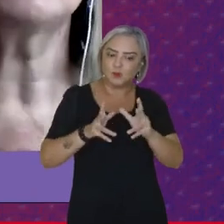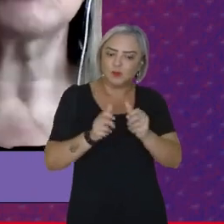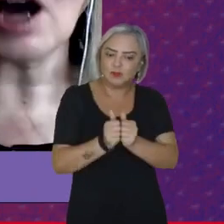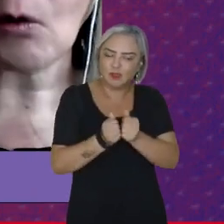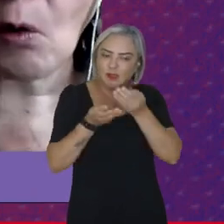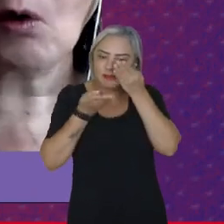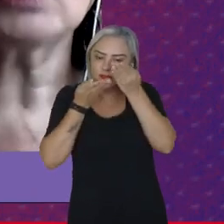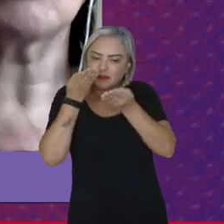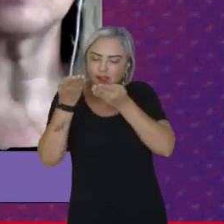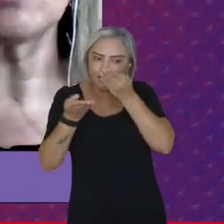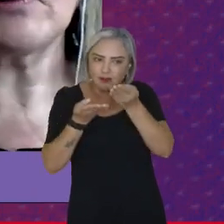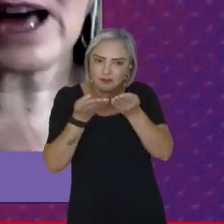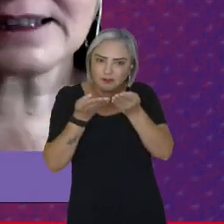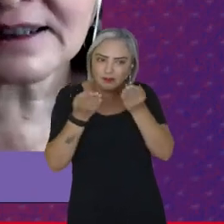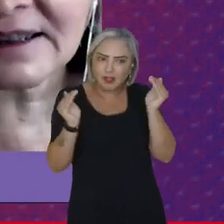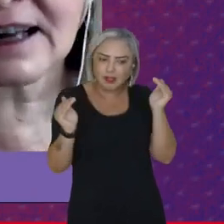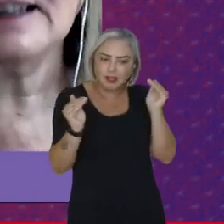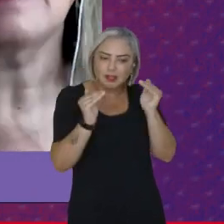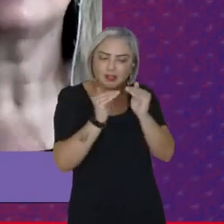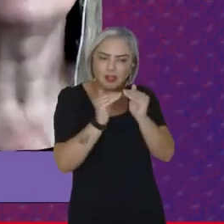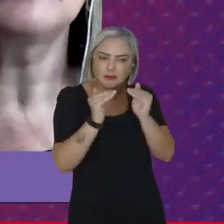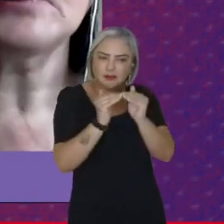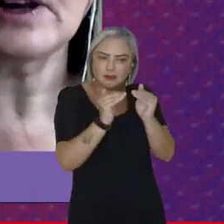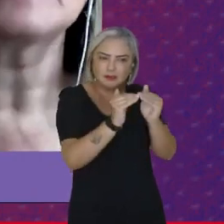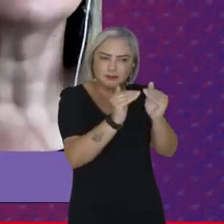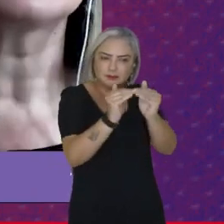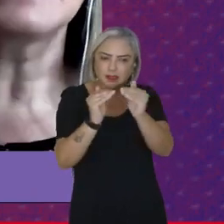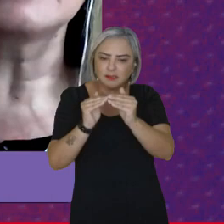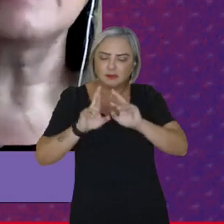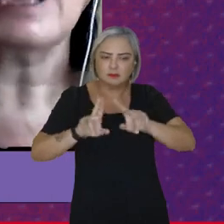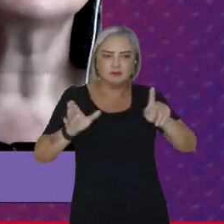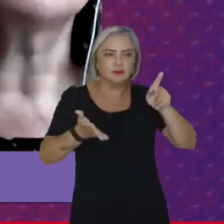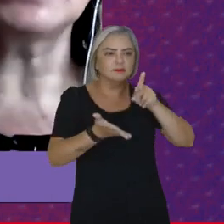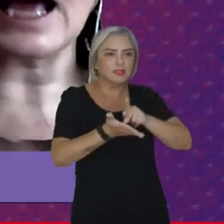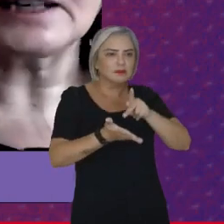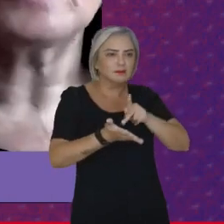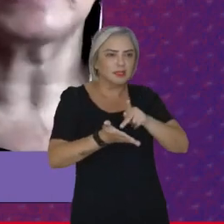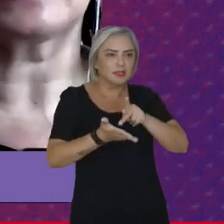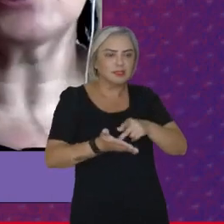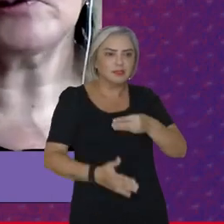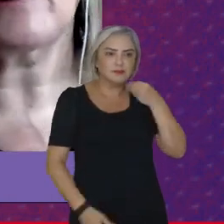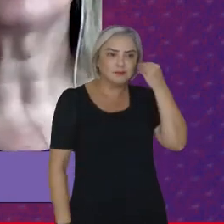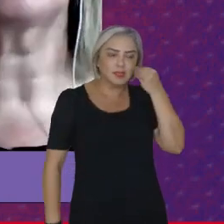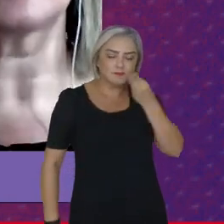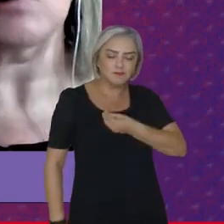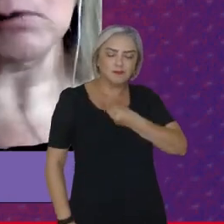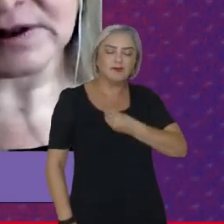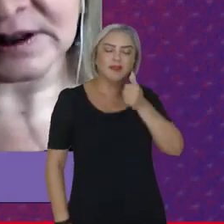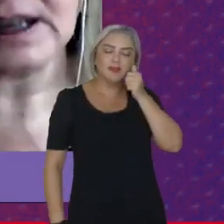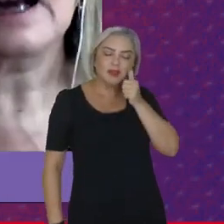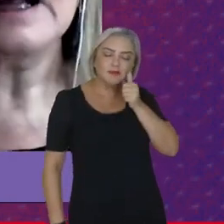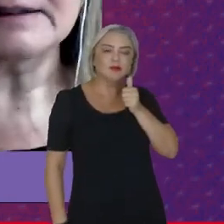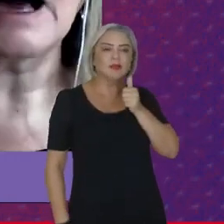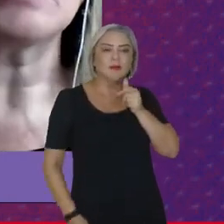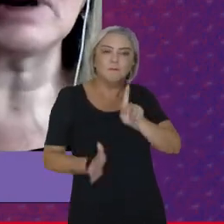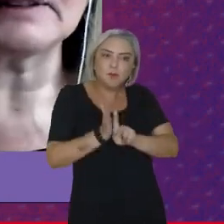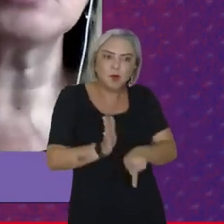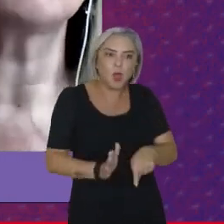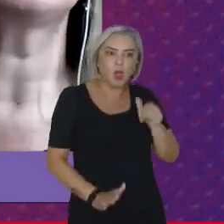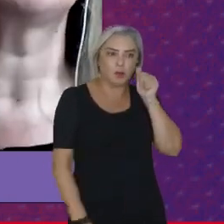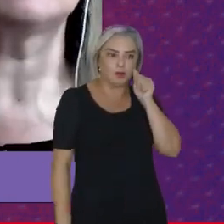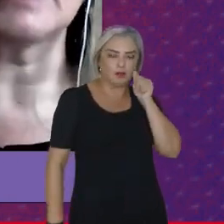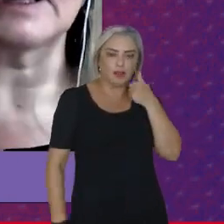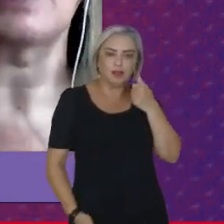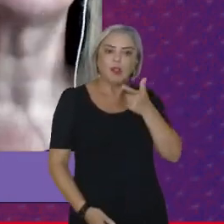o atendimento de acordo com as diversas realidades e vivências das mulheres, para que, de fato, se consiga dar